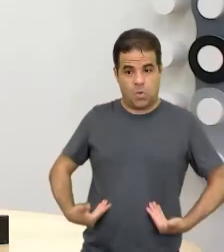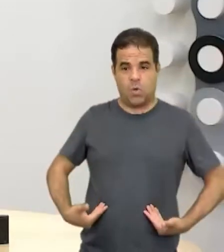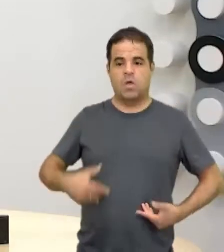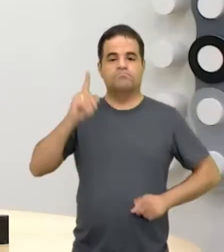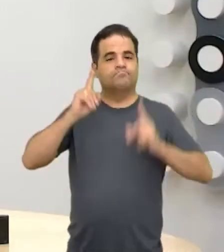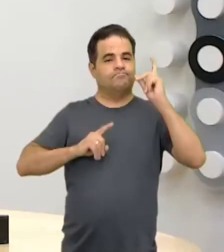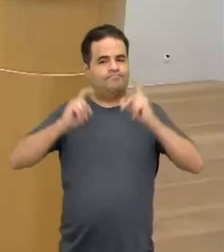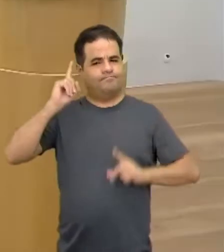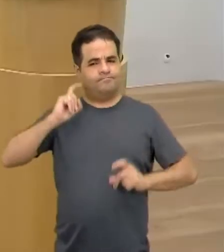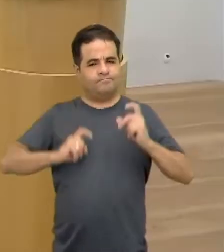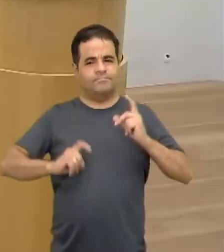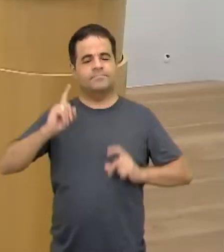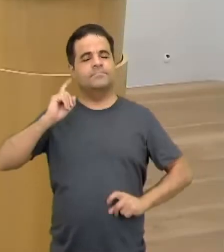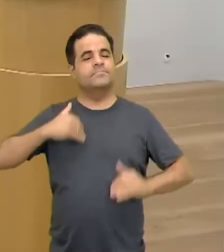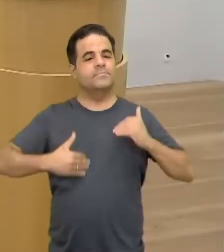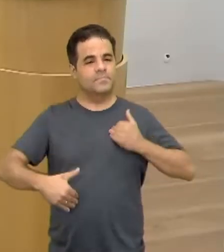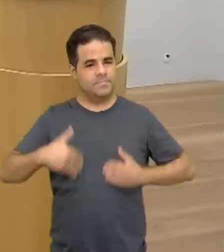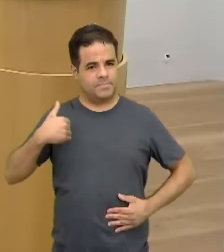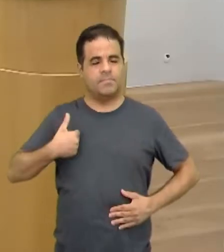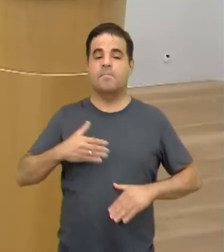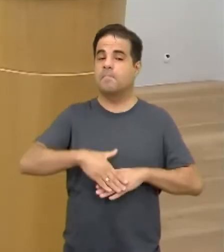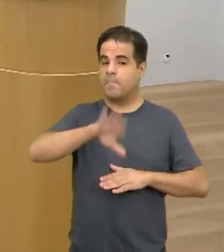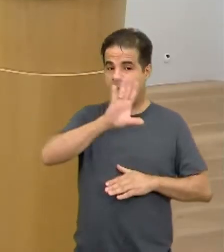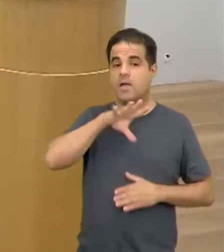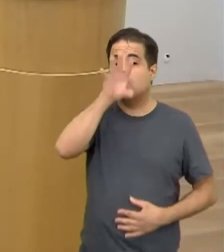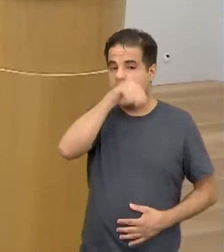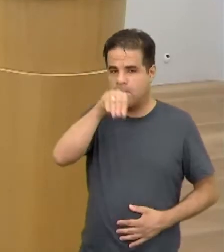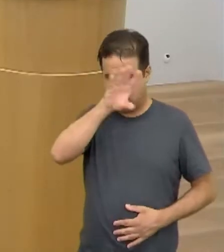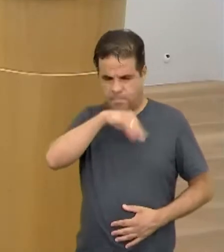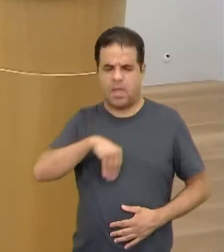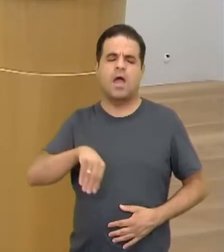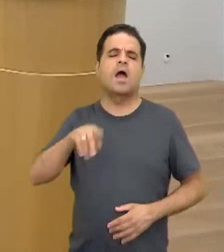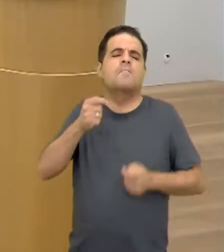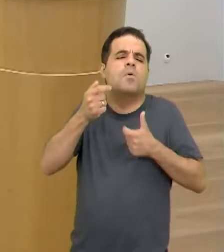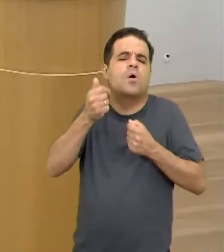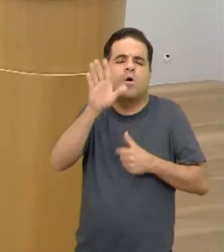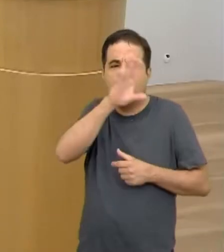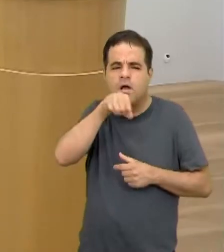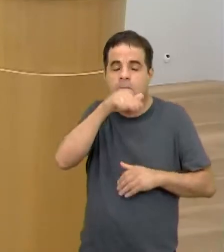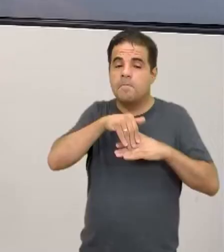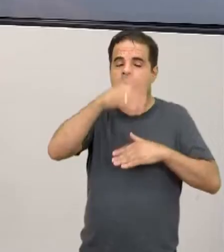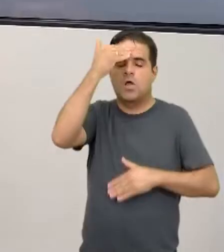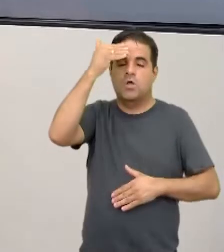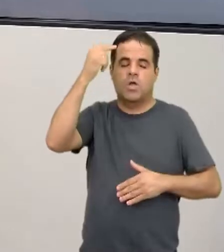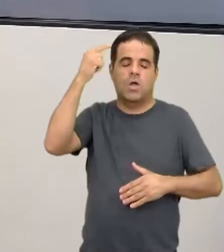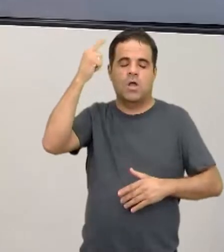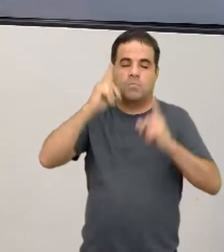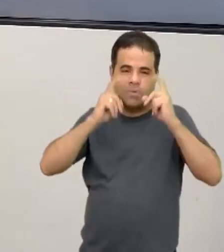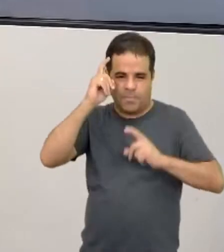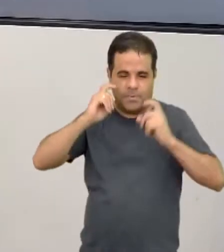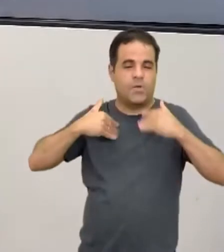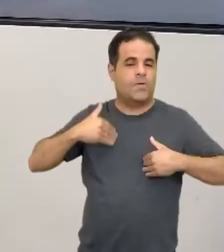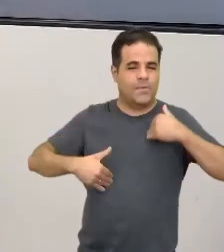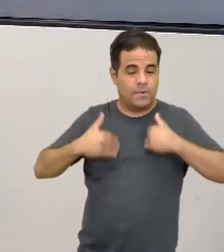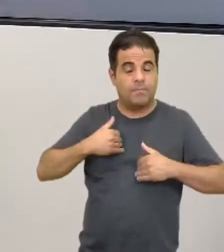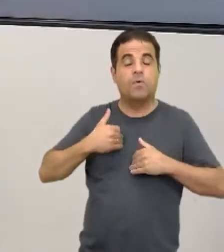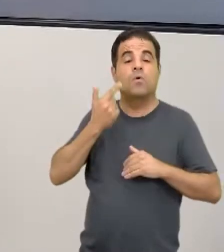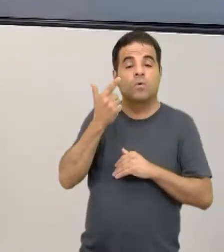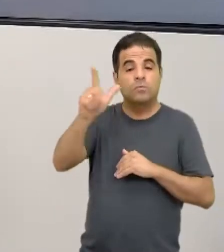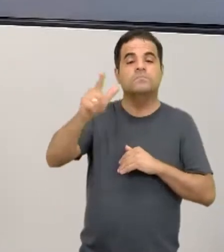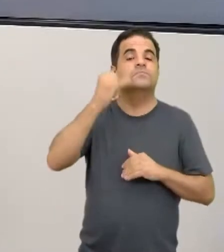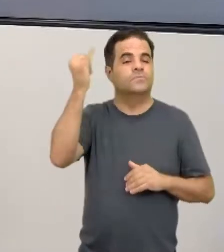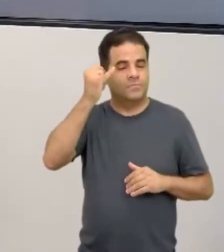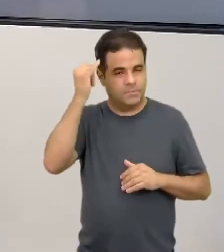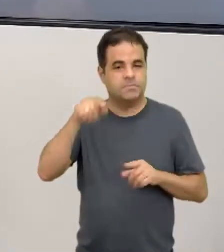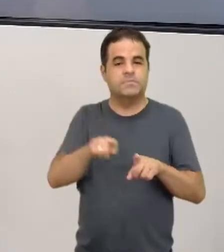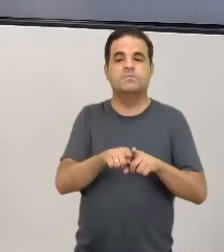do que propriamente, né? Isso, do que propriamente com a fala e tudo mais. E uma outra coisa importante é que a partir